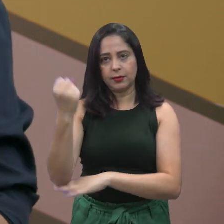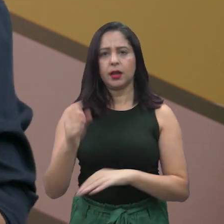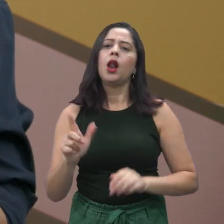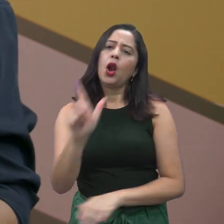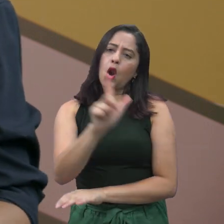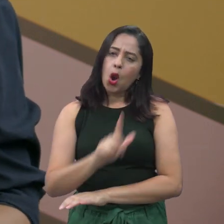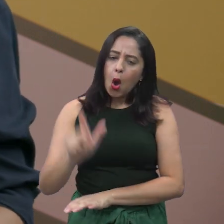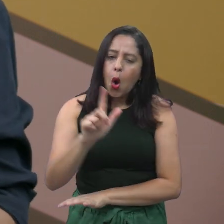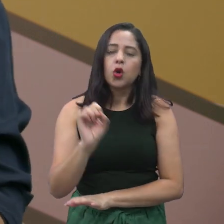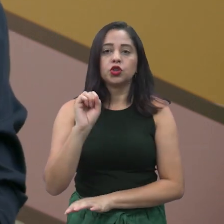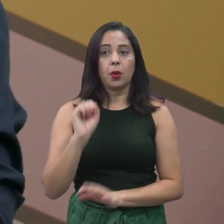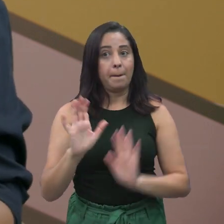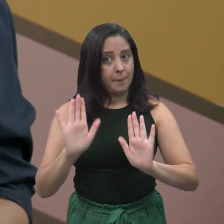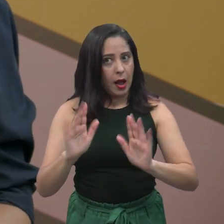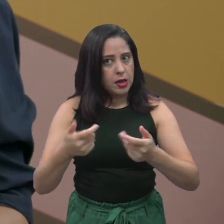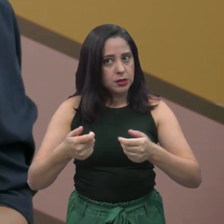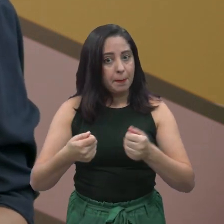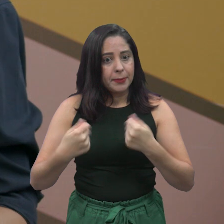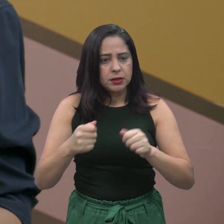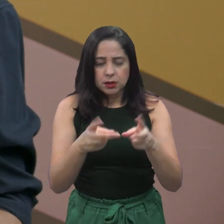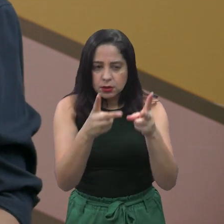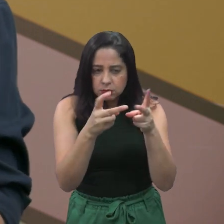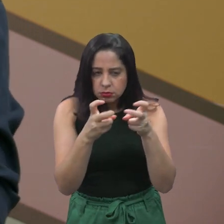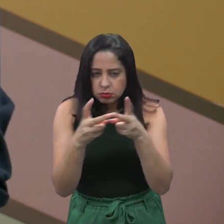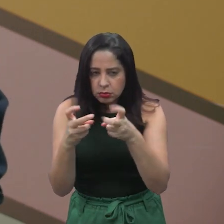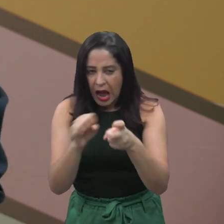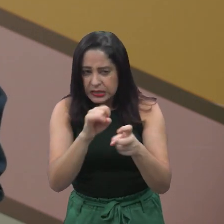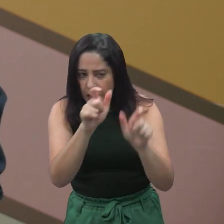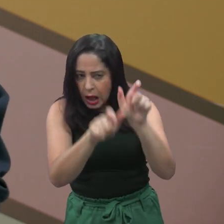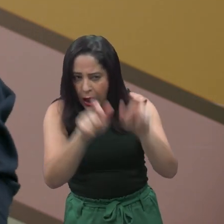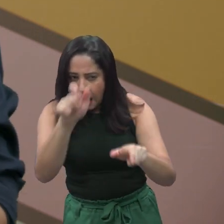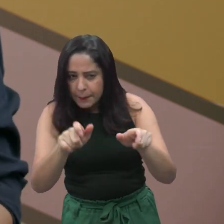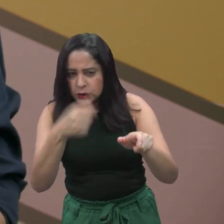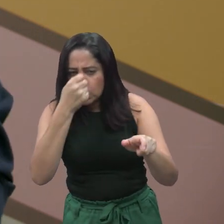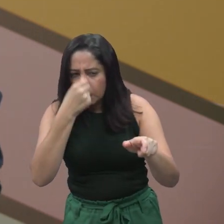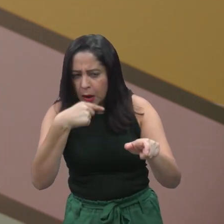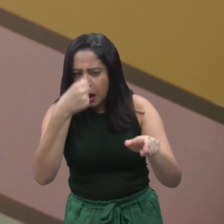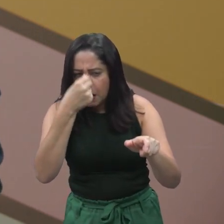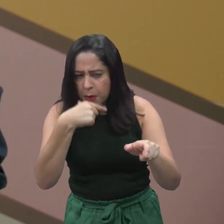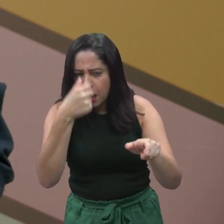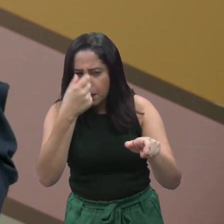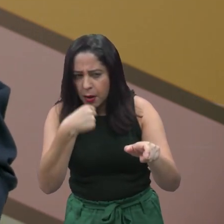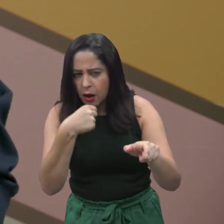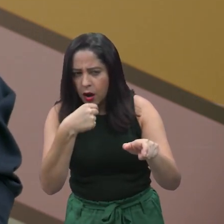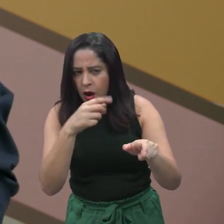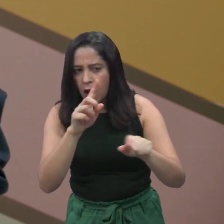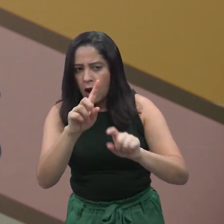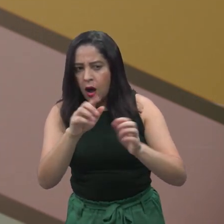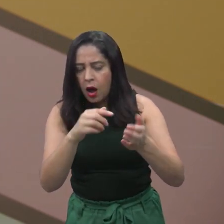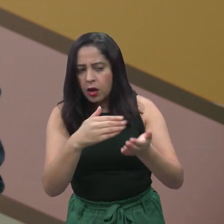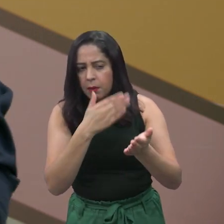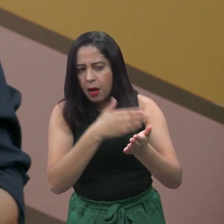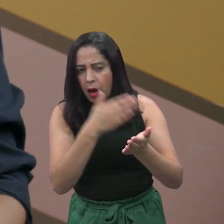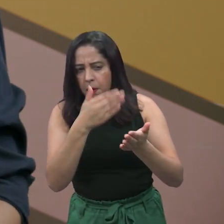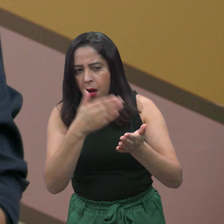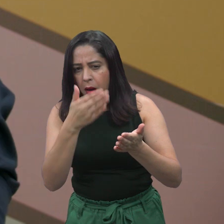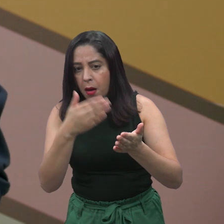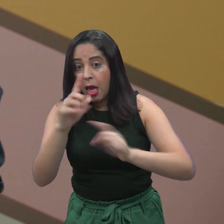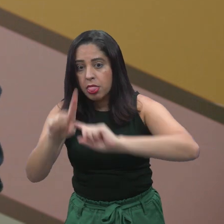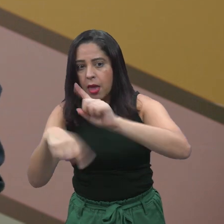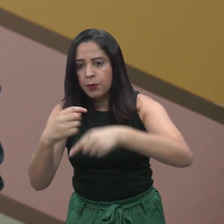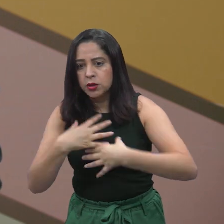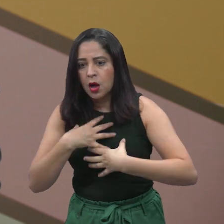dias ou até em menores, em metade do dia, já piorou muito drasticamente a questão respiratória, o mal-estar, o cansaço, ele precisa